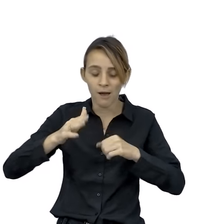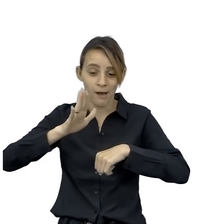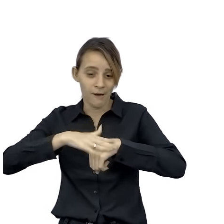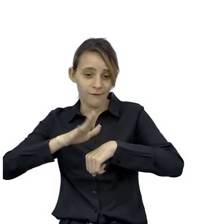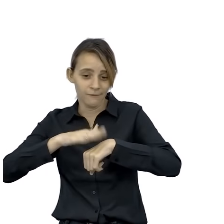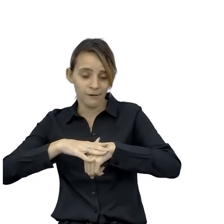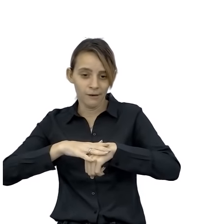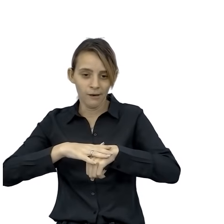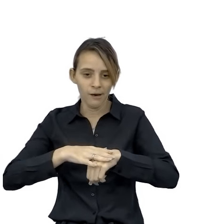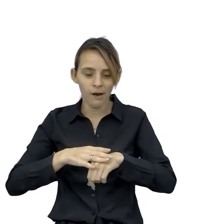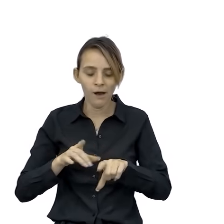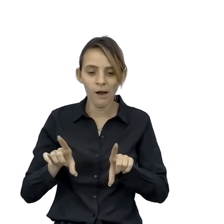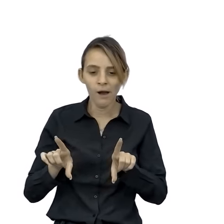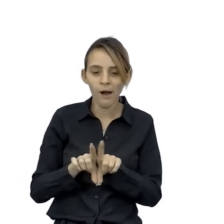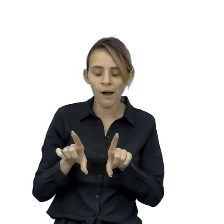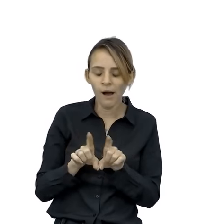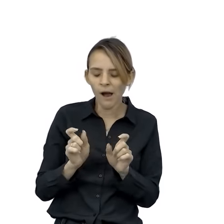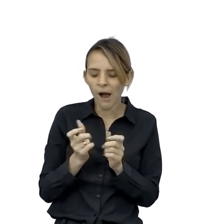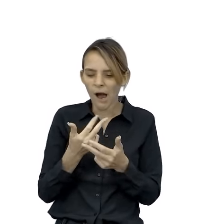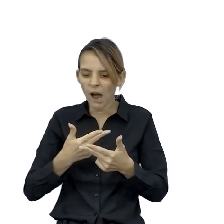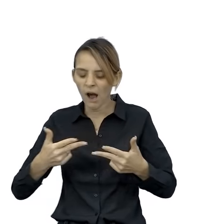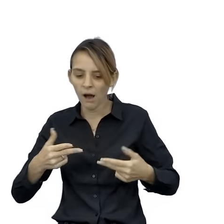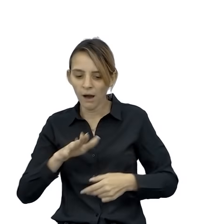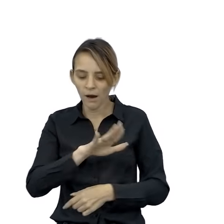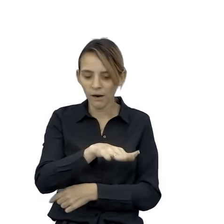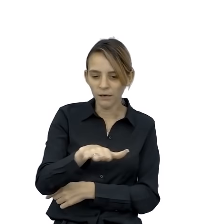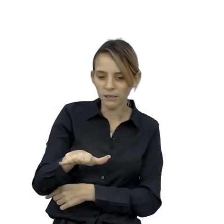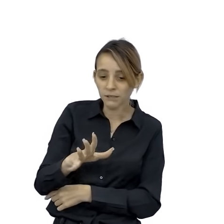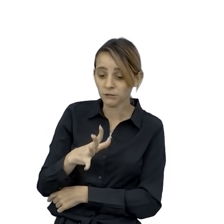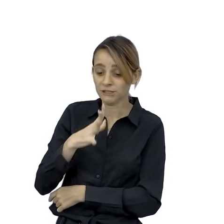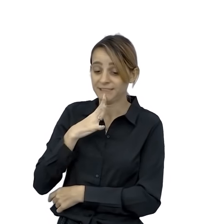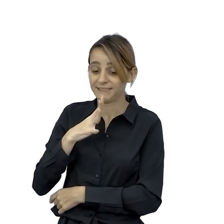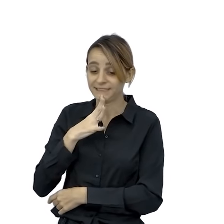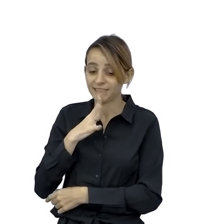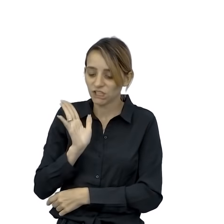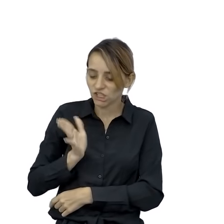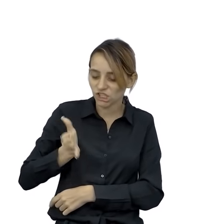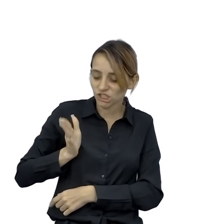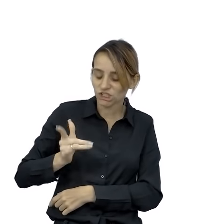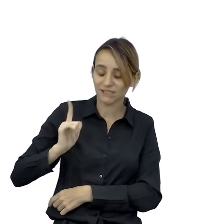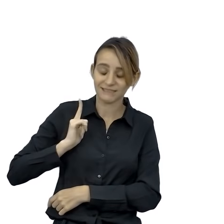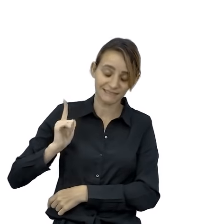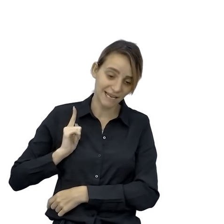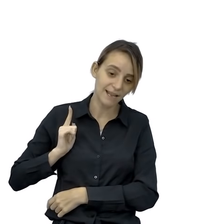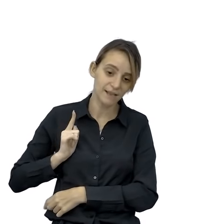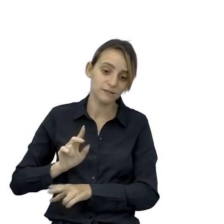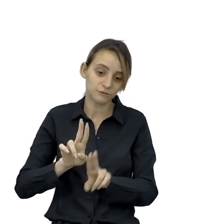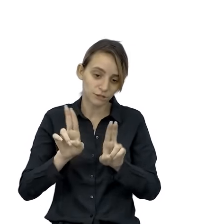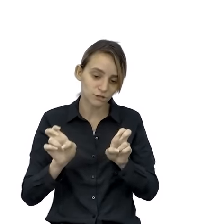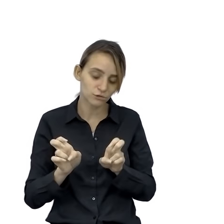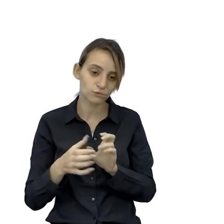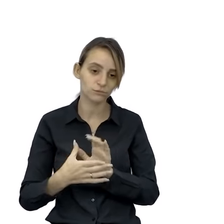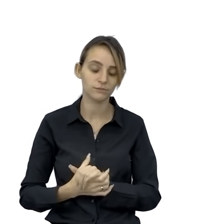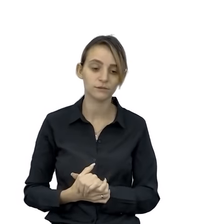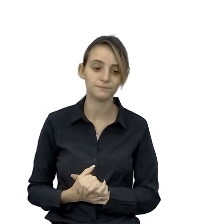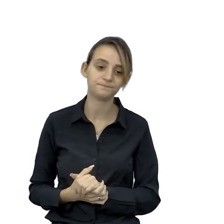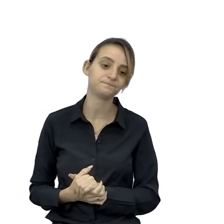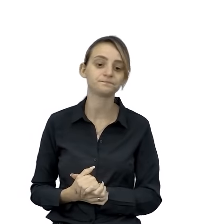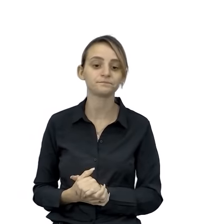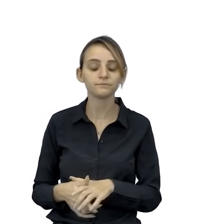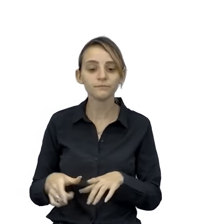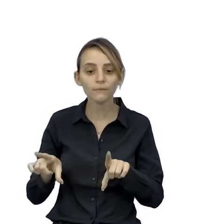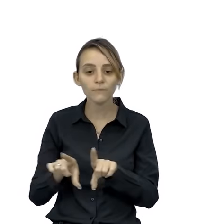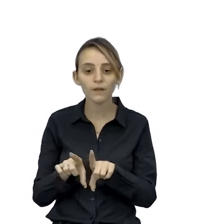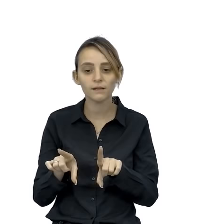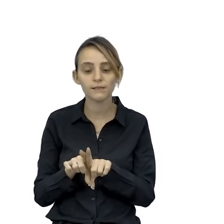exploradas e quais os conhecimentos, né, que os estudantes possuem, né, sobre, e também